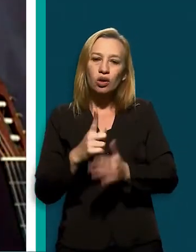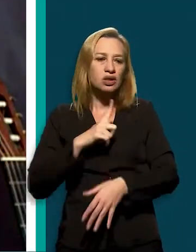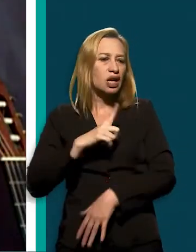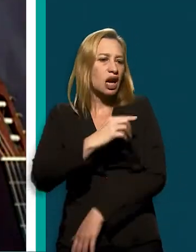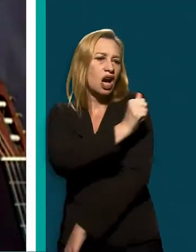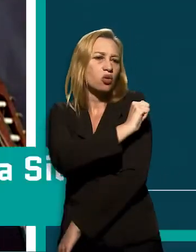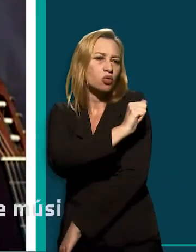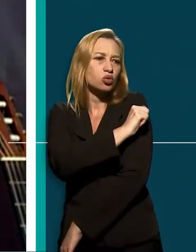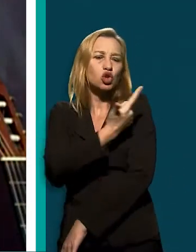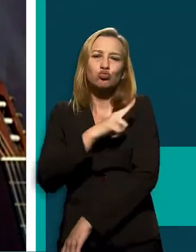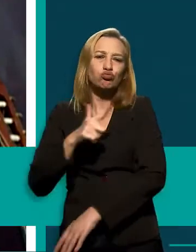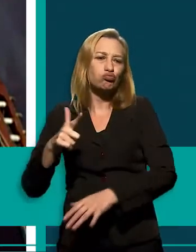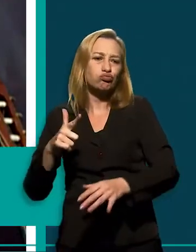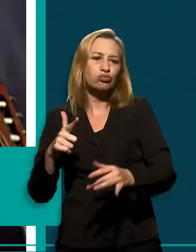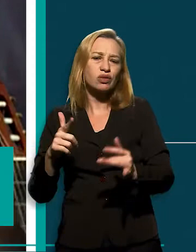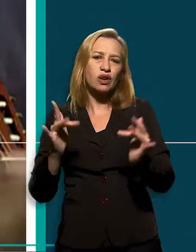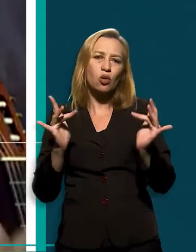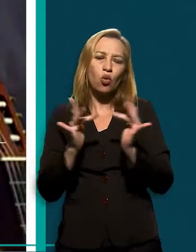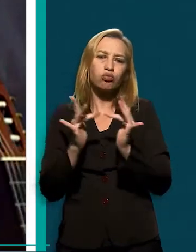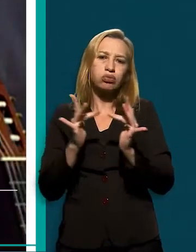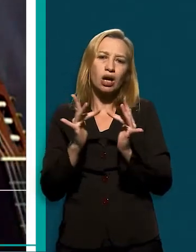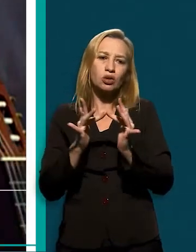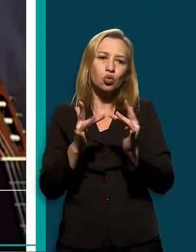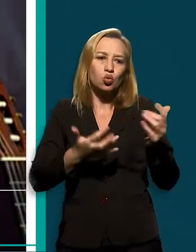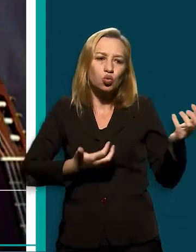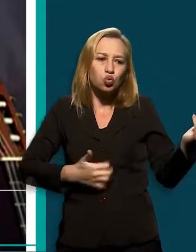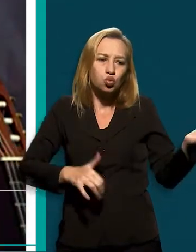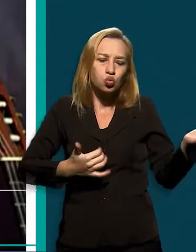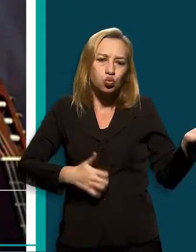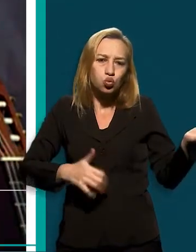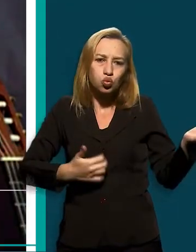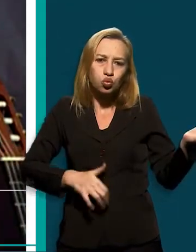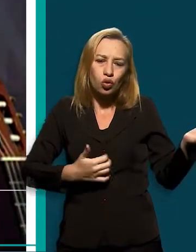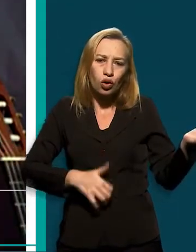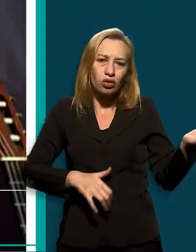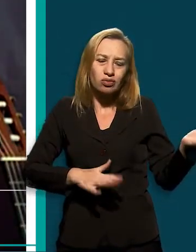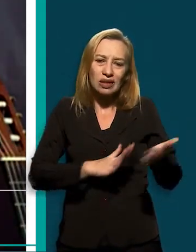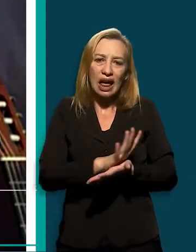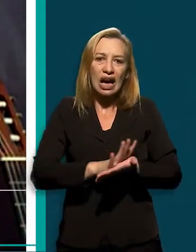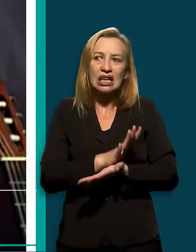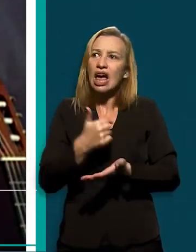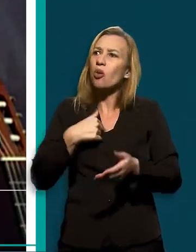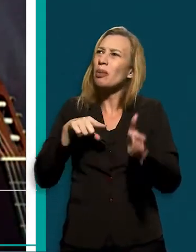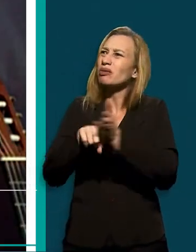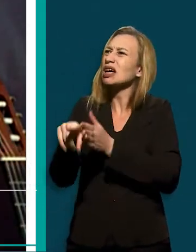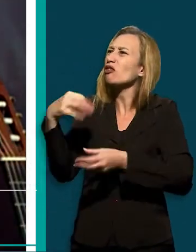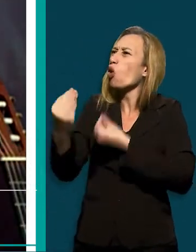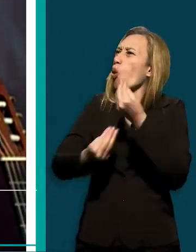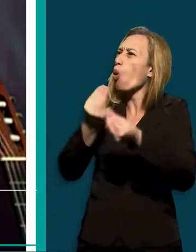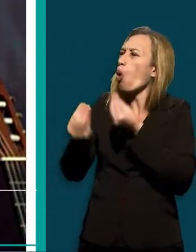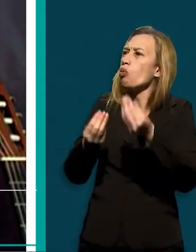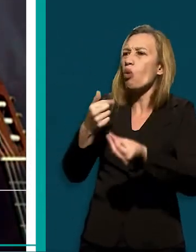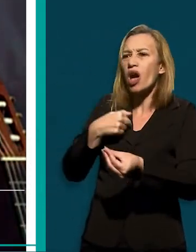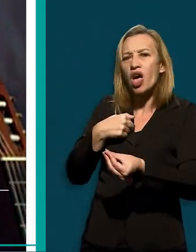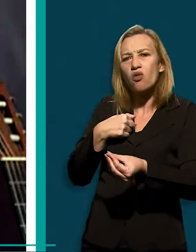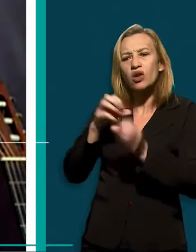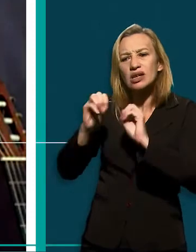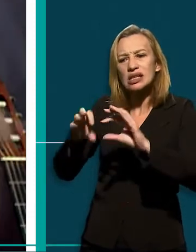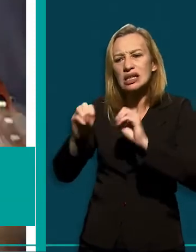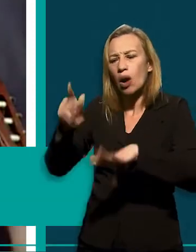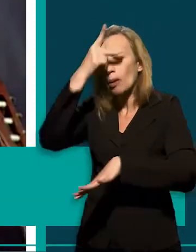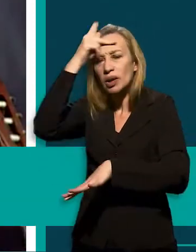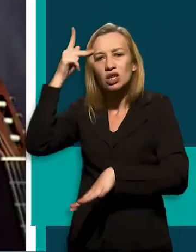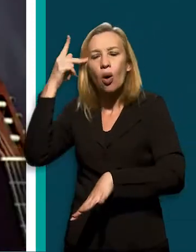tem muitos alunos que nunca tiveram contato com o instrumento, assim, né? Então eu sempre me perguntava, né? Como é que eu vou fazer